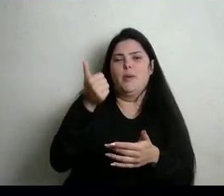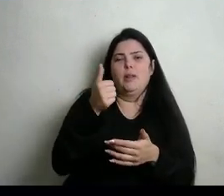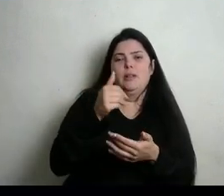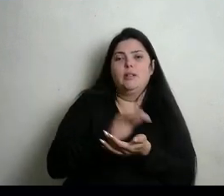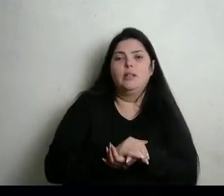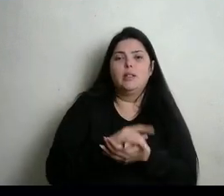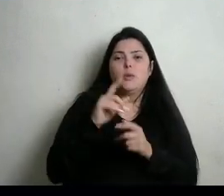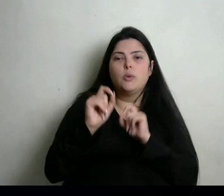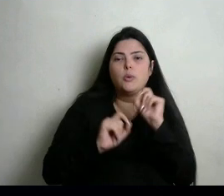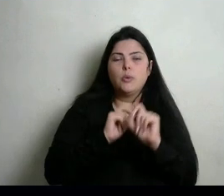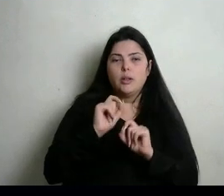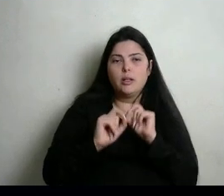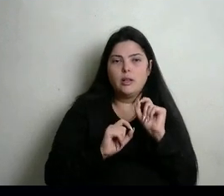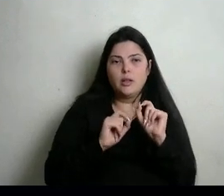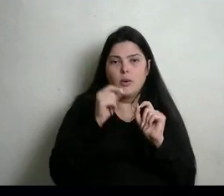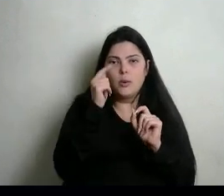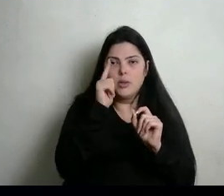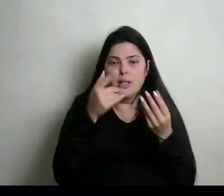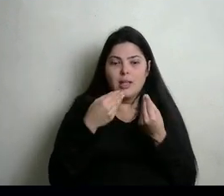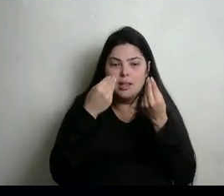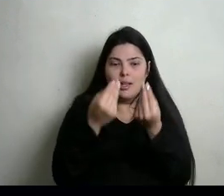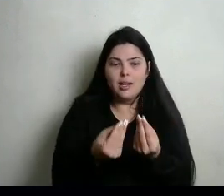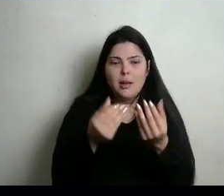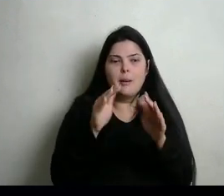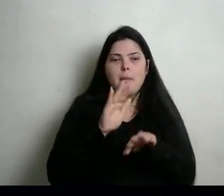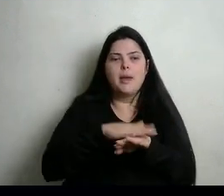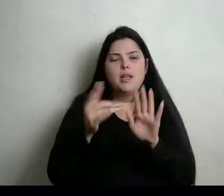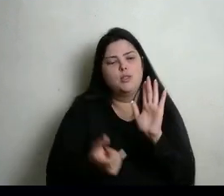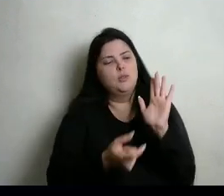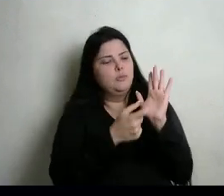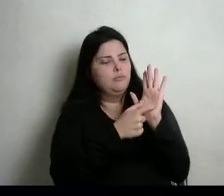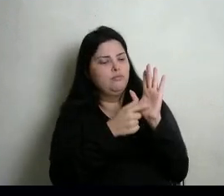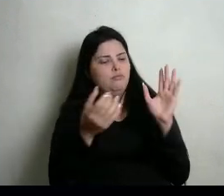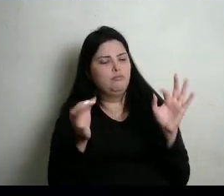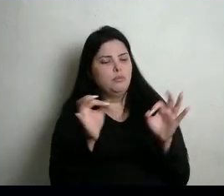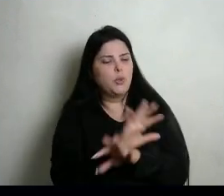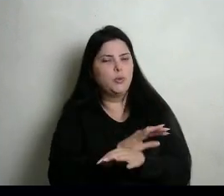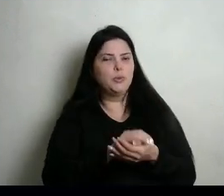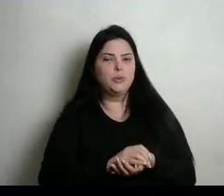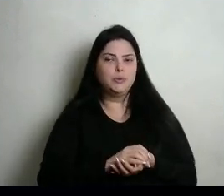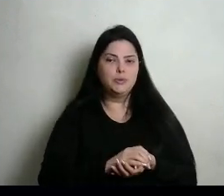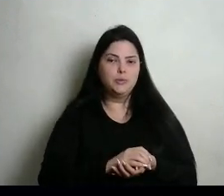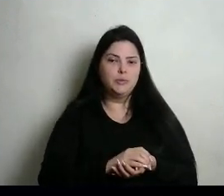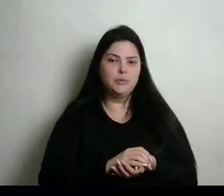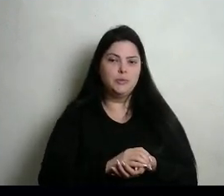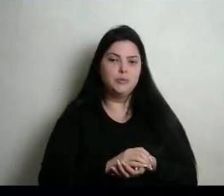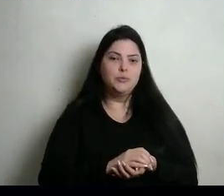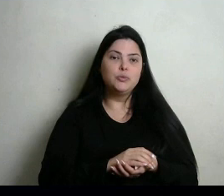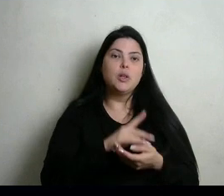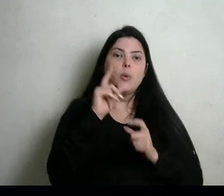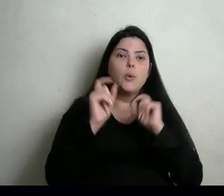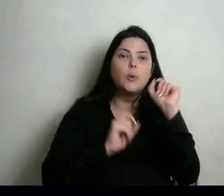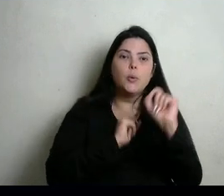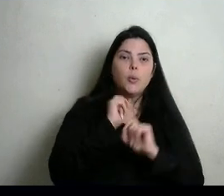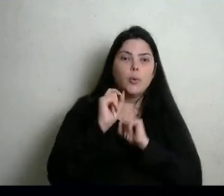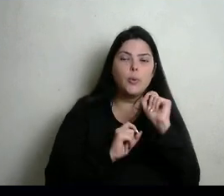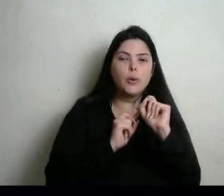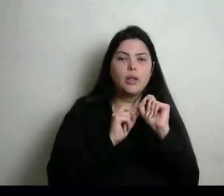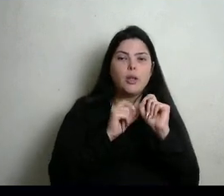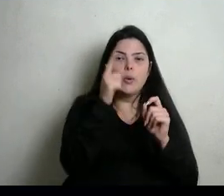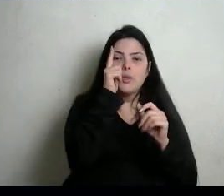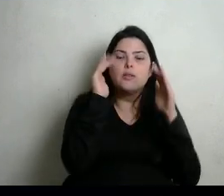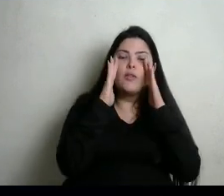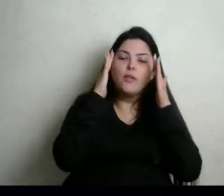gente entrega mais software. E aqui o grande lance é a gente conseguir se concentrar